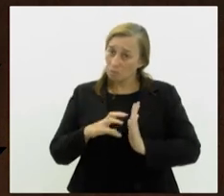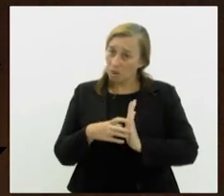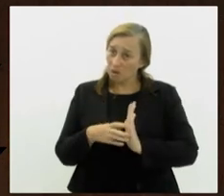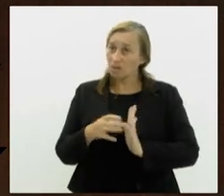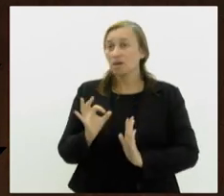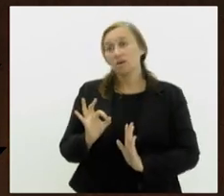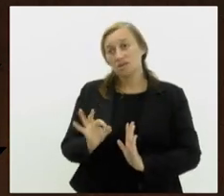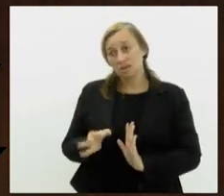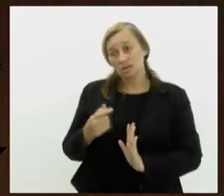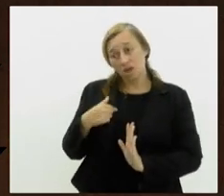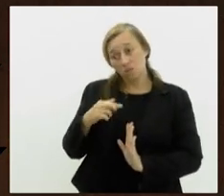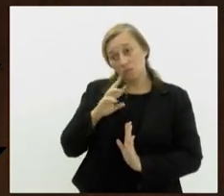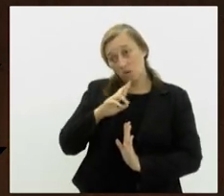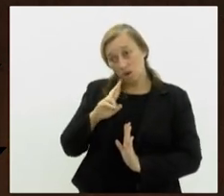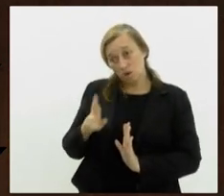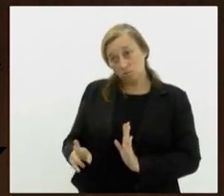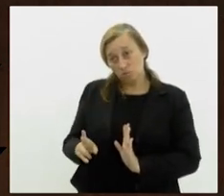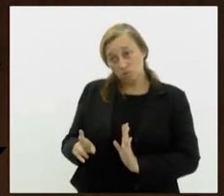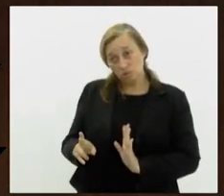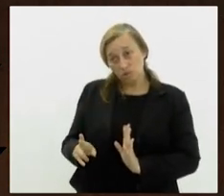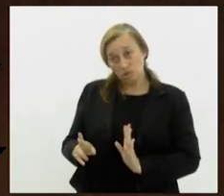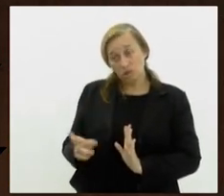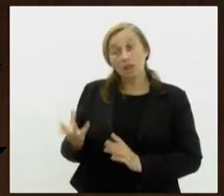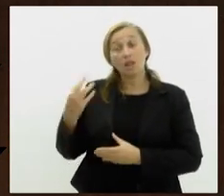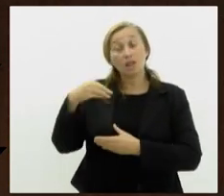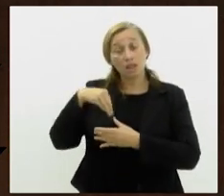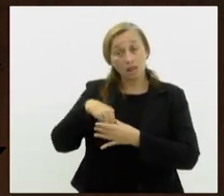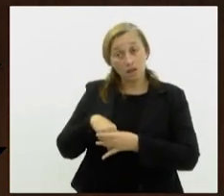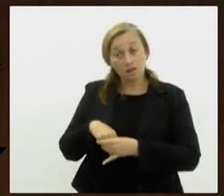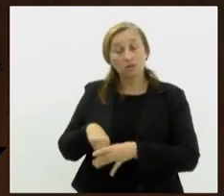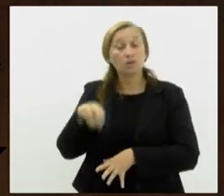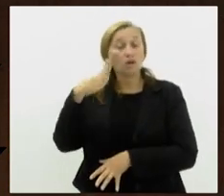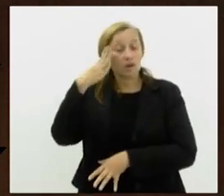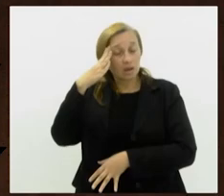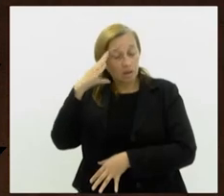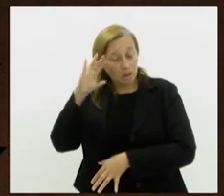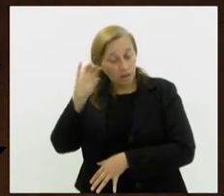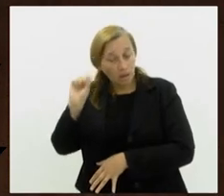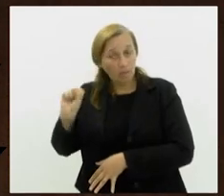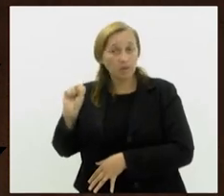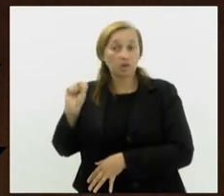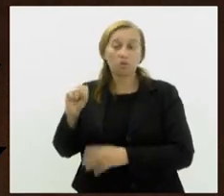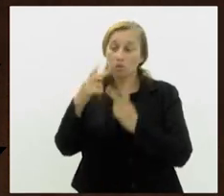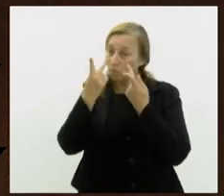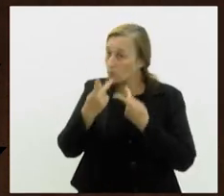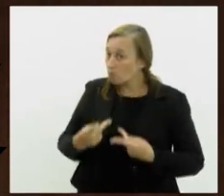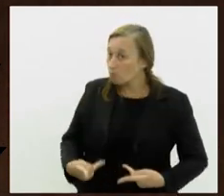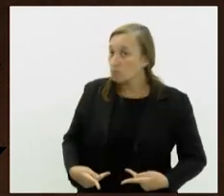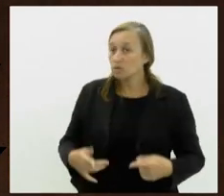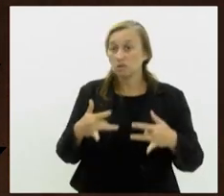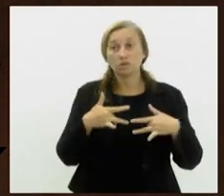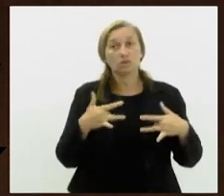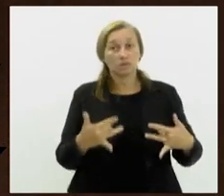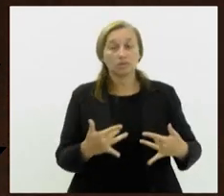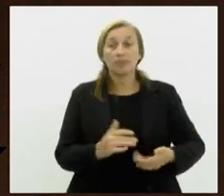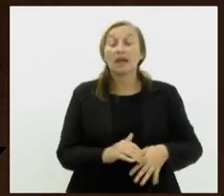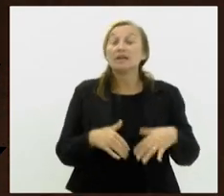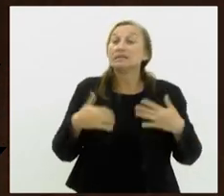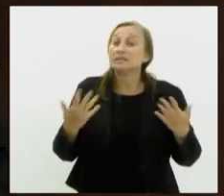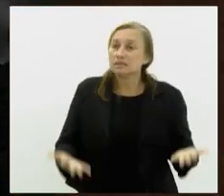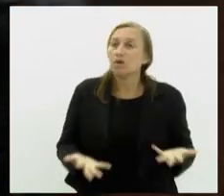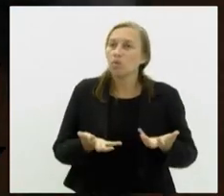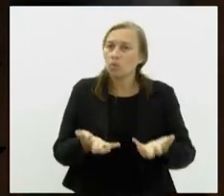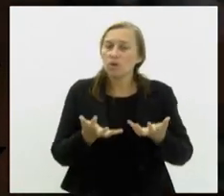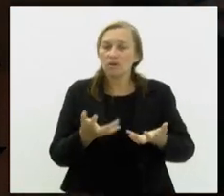obviamente, que eu tenho que responder dentro da sua sabedoria humanista e solidária. Então, eu